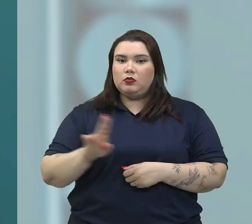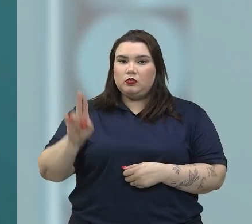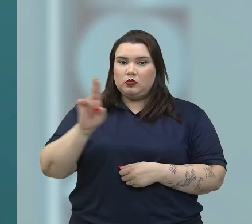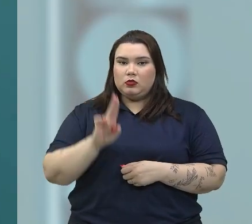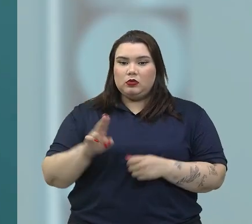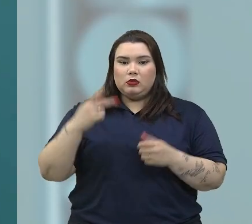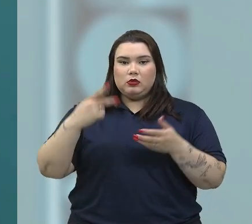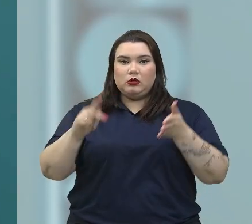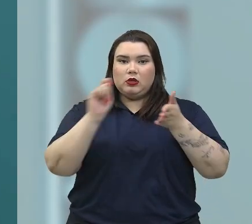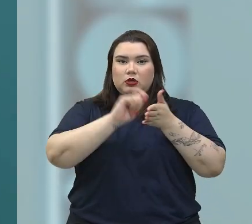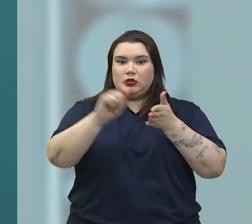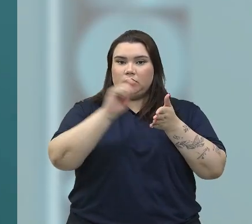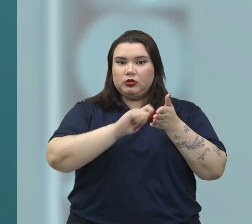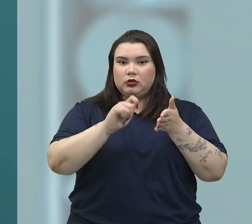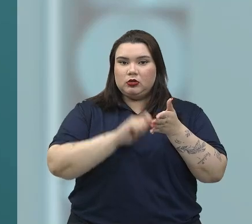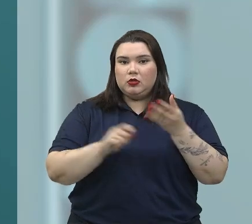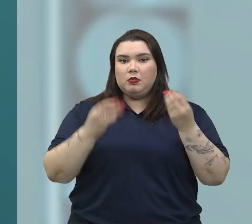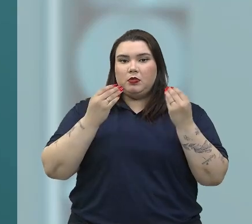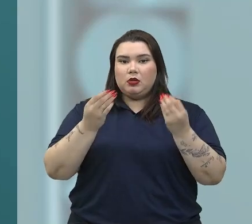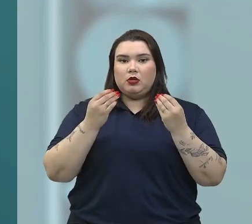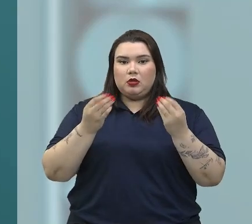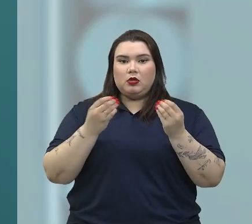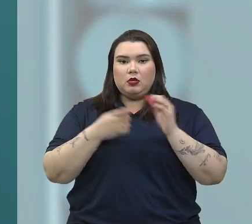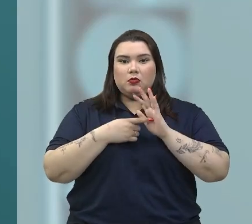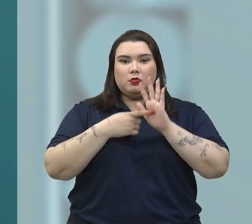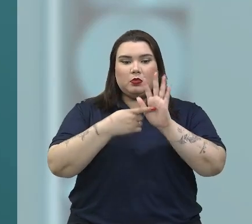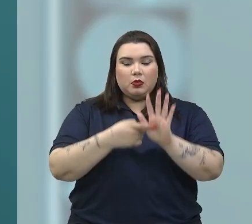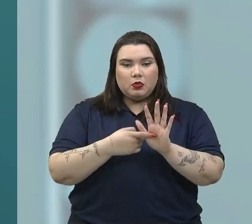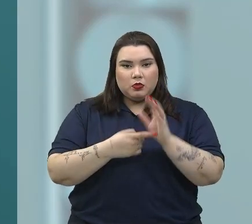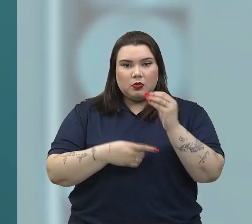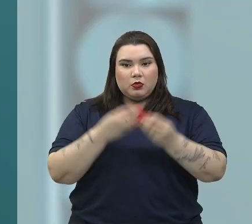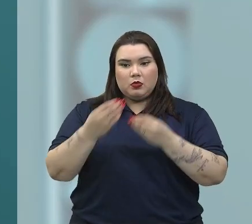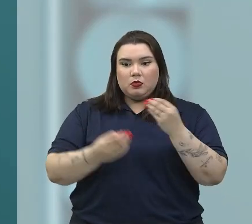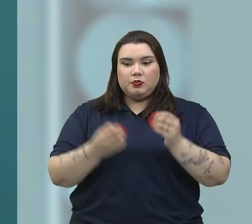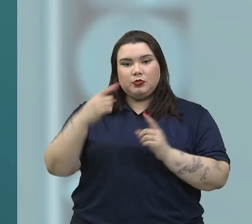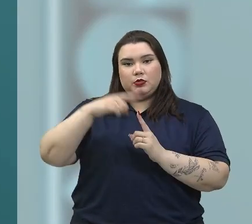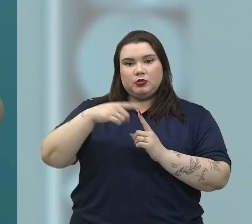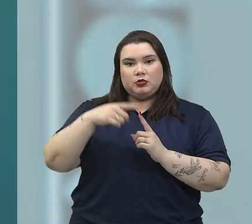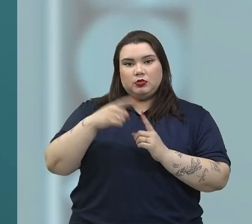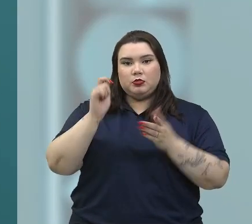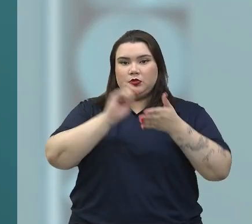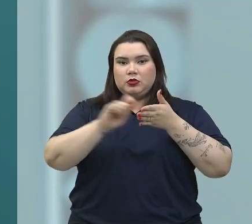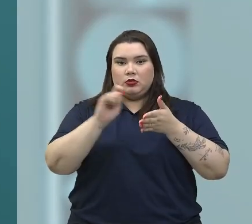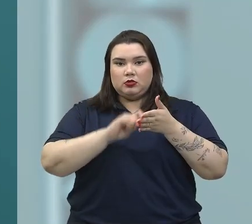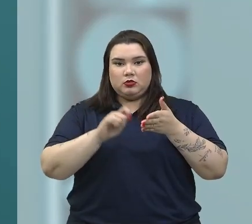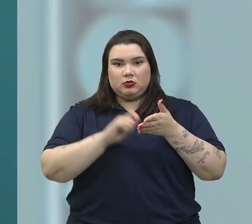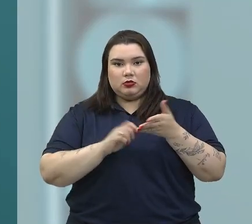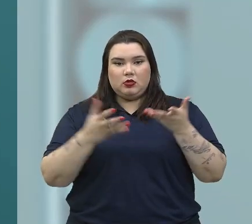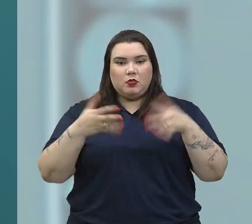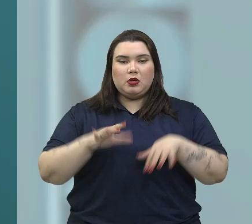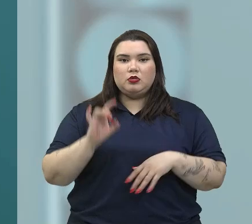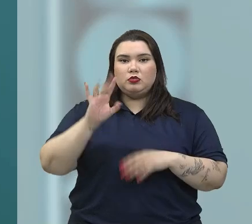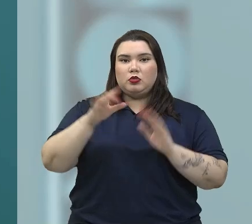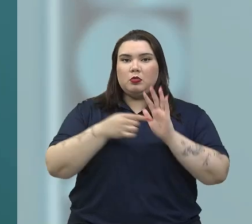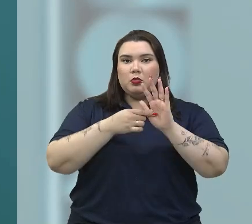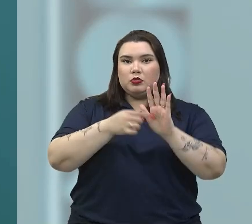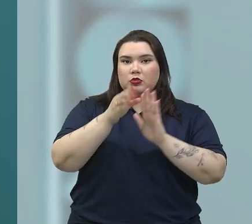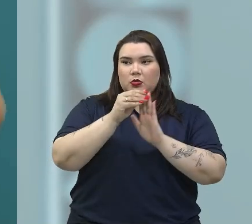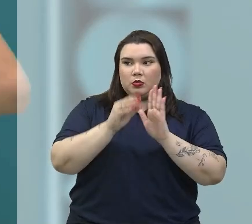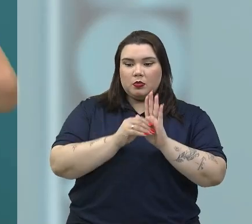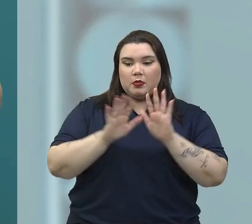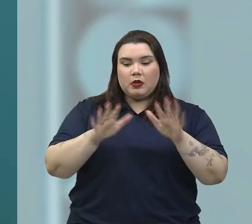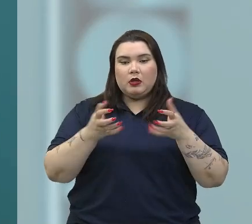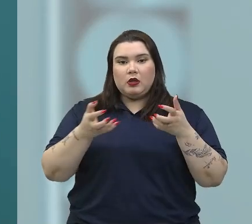da escrita para trazer um impacto na forma como ele escreve. Ele não quer só mostrar o conteúdo, ele